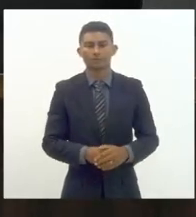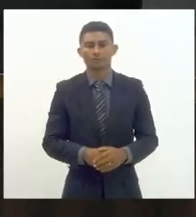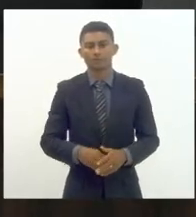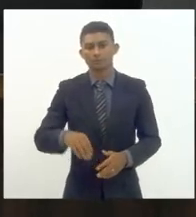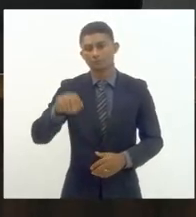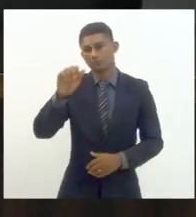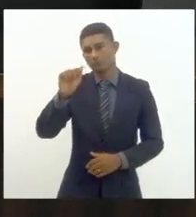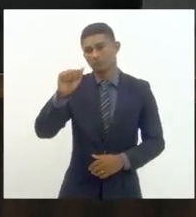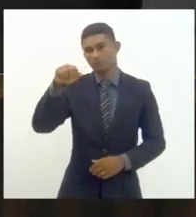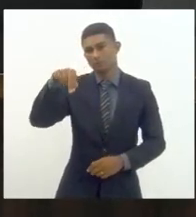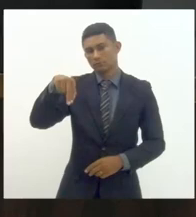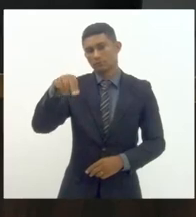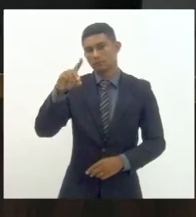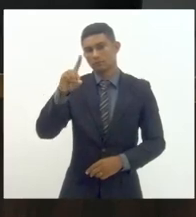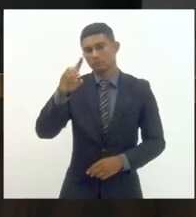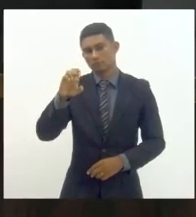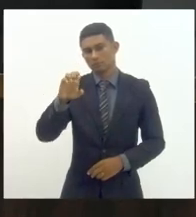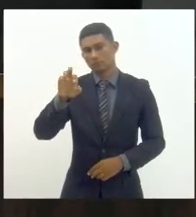Anderson Alexandre.